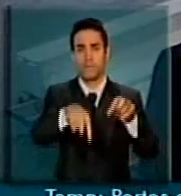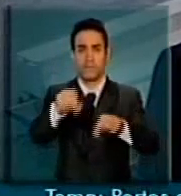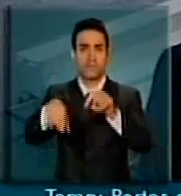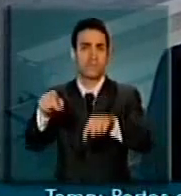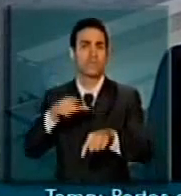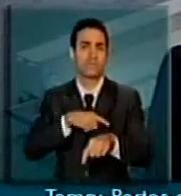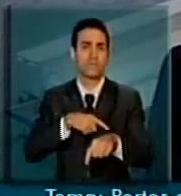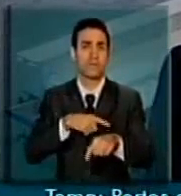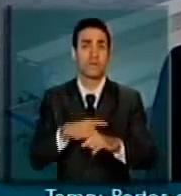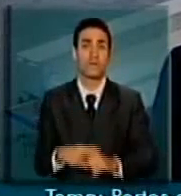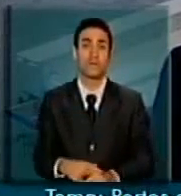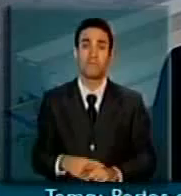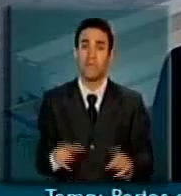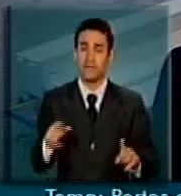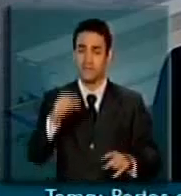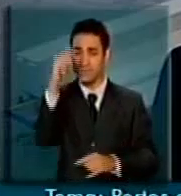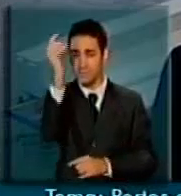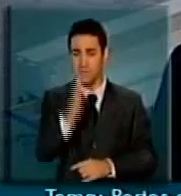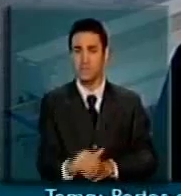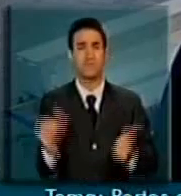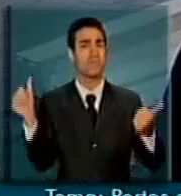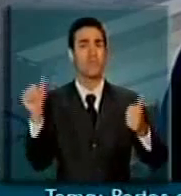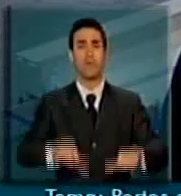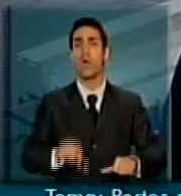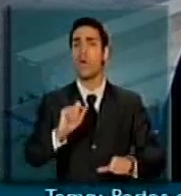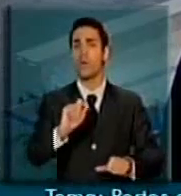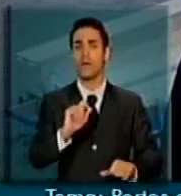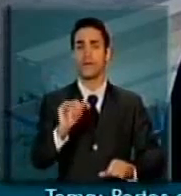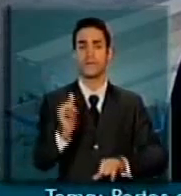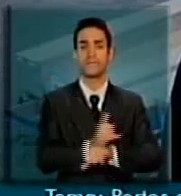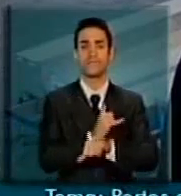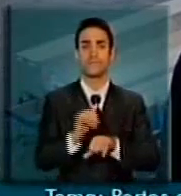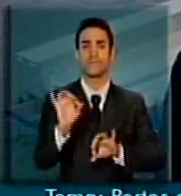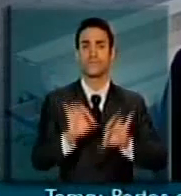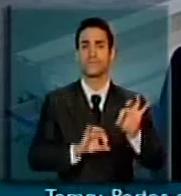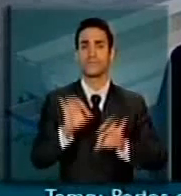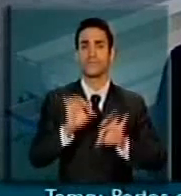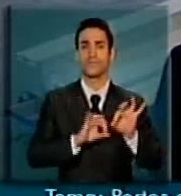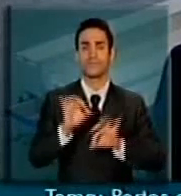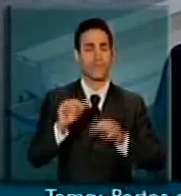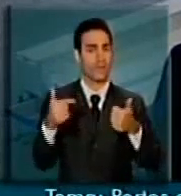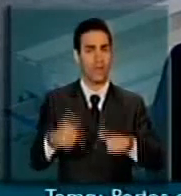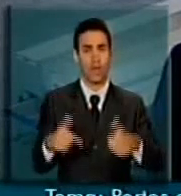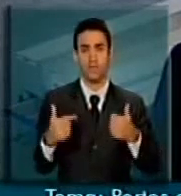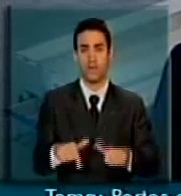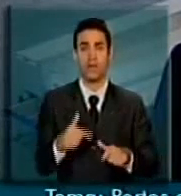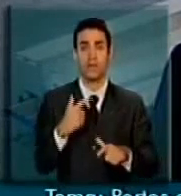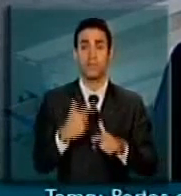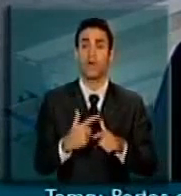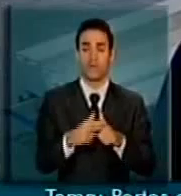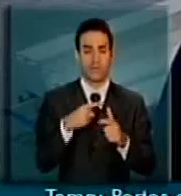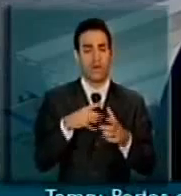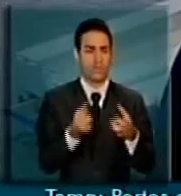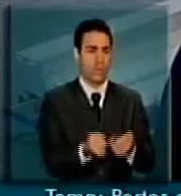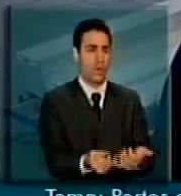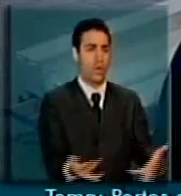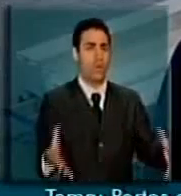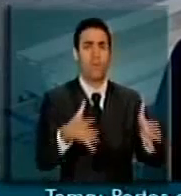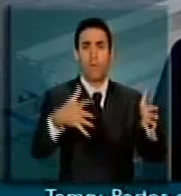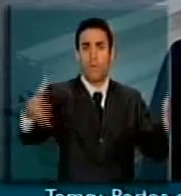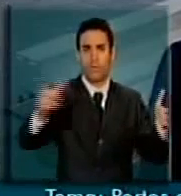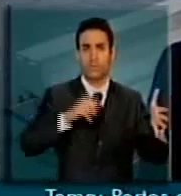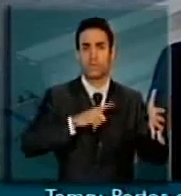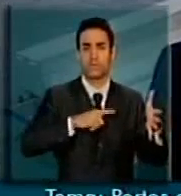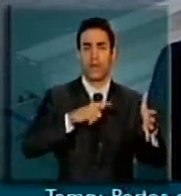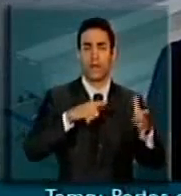das piores infraestruturas de logística entre as nações do BRIC, Brasil, Rússia, China e Índia, e também se compararmos com os Estados Unidos e